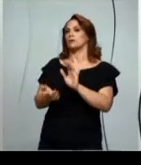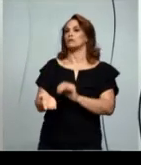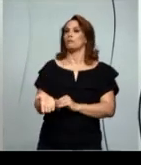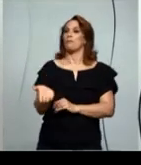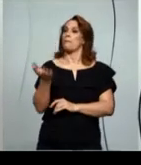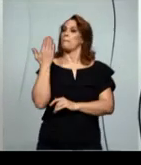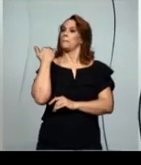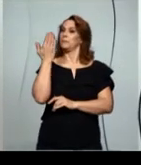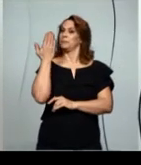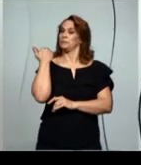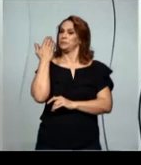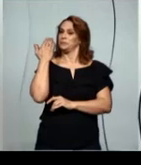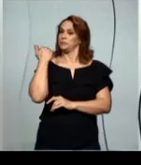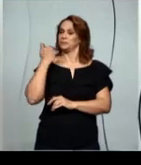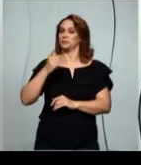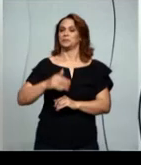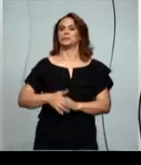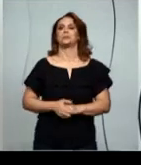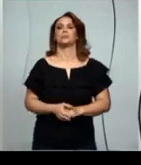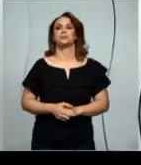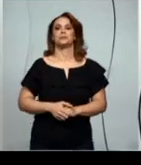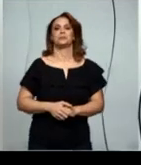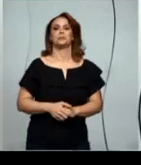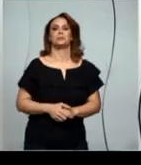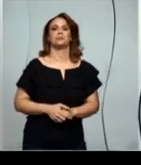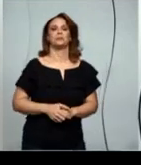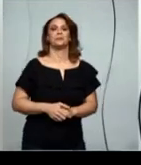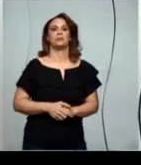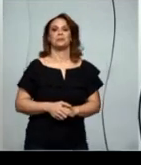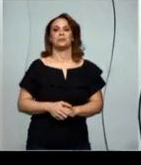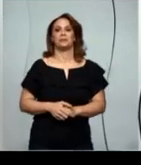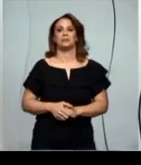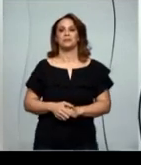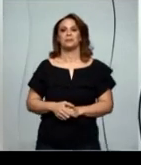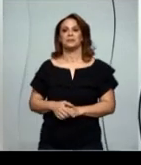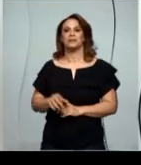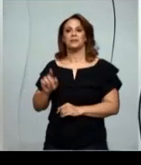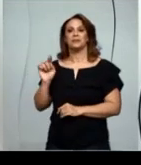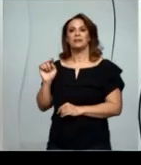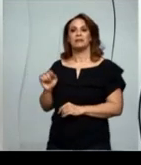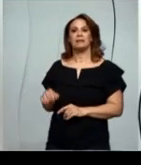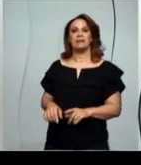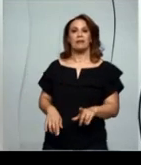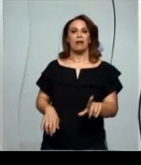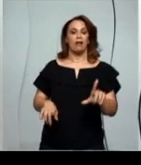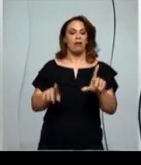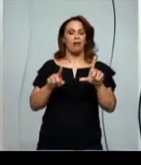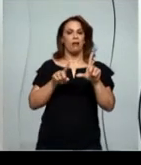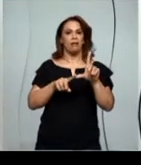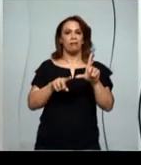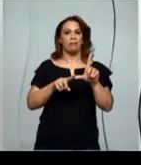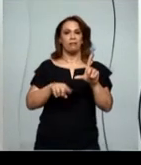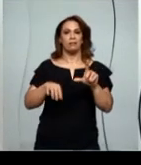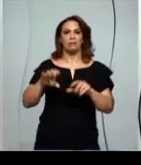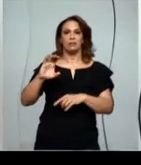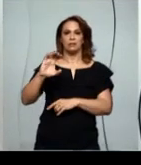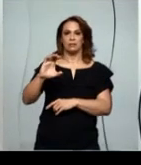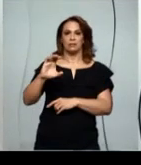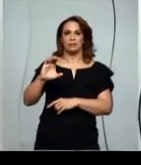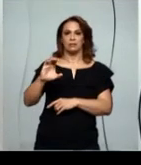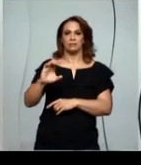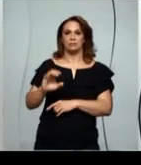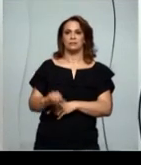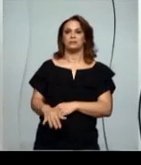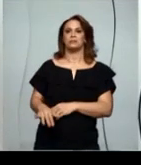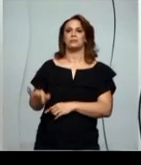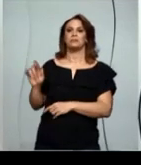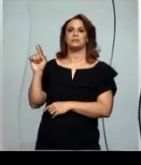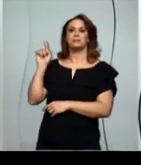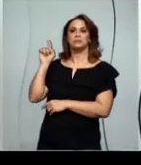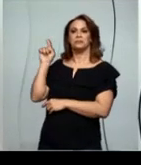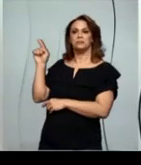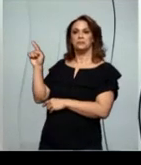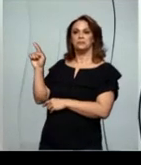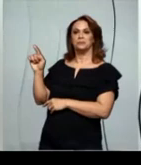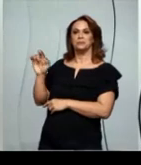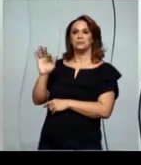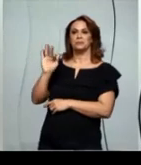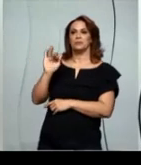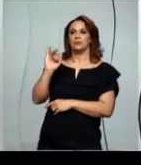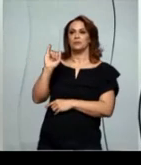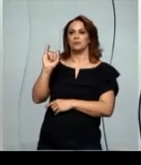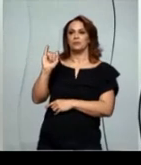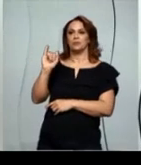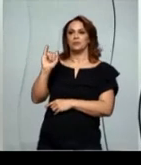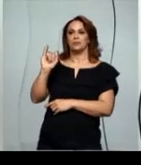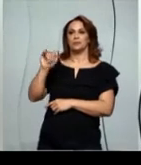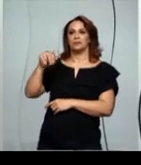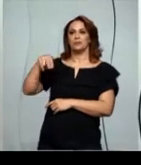finished. Finished. Vamos voltar? Finished. O verbo finish, terminar,